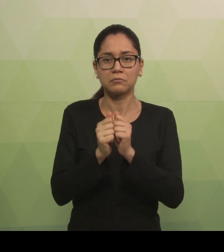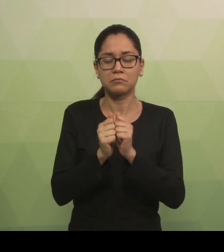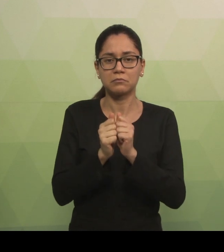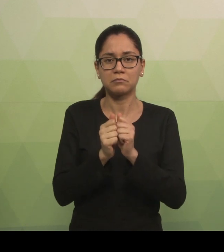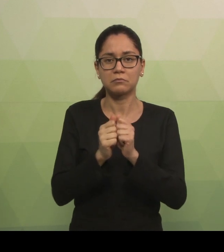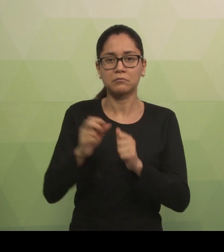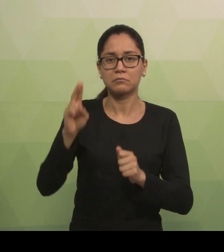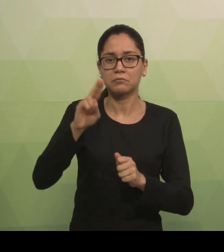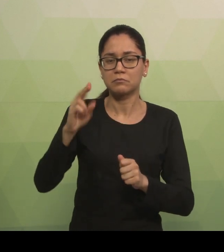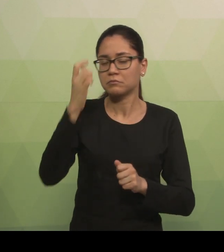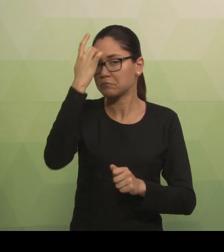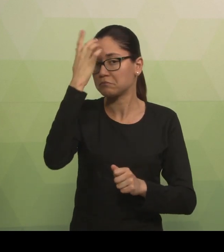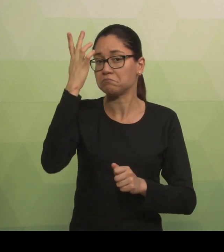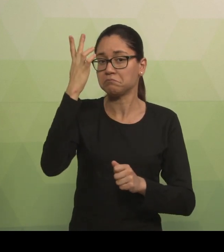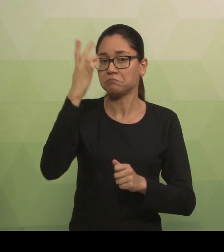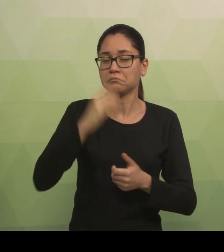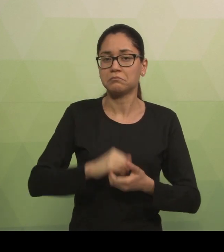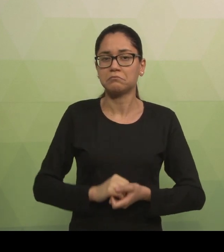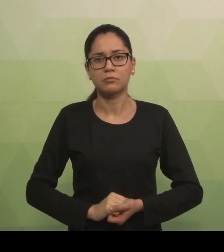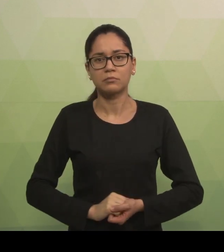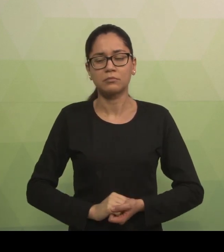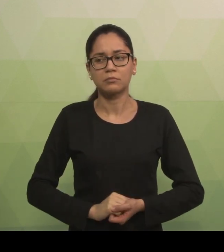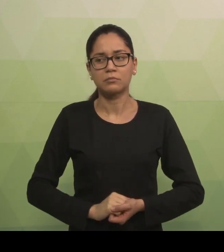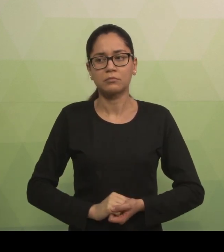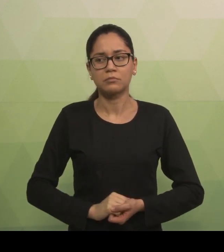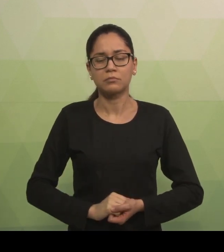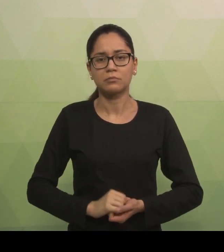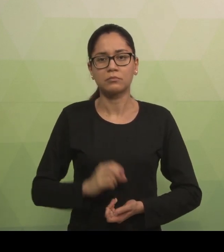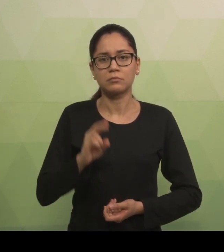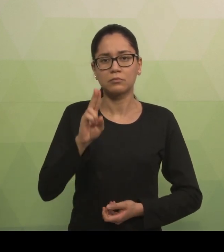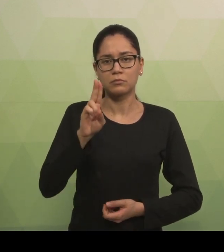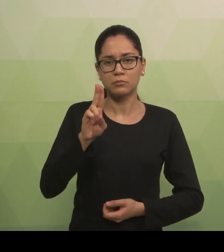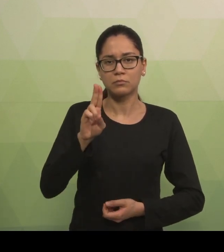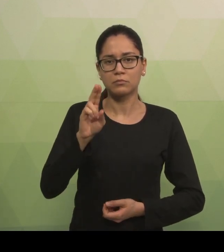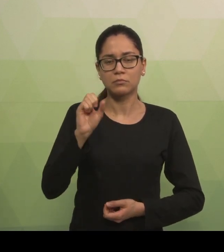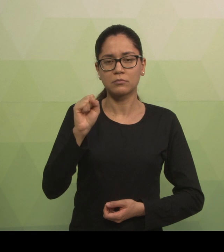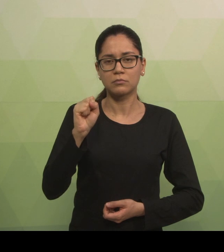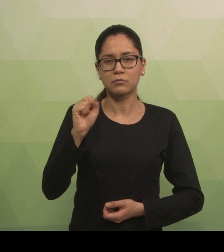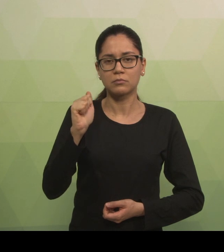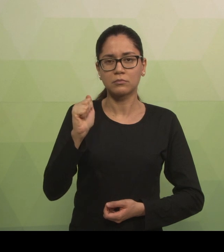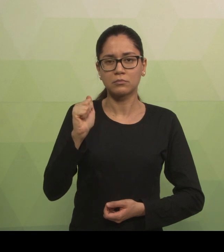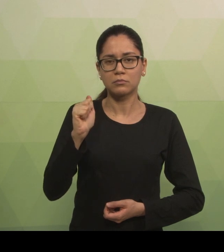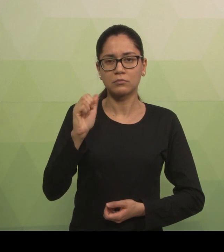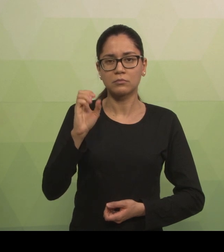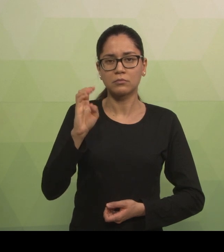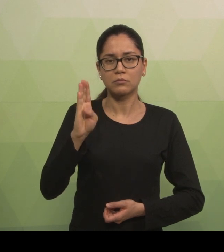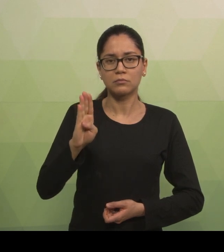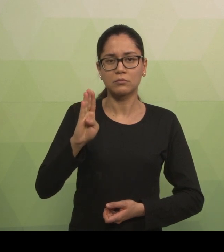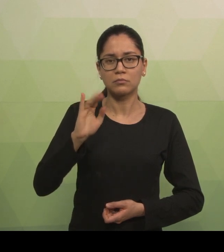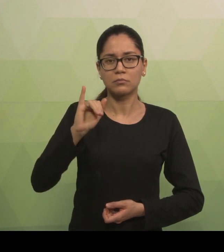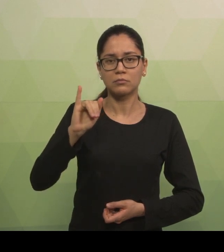como conseguir essa relação. Vamos entender primeiro o que é usabilidade.